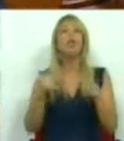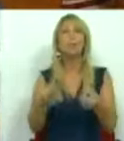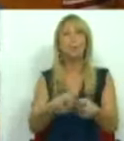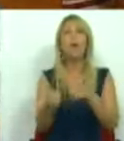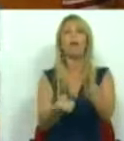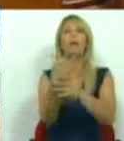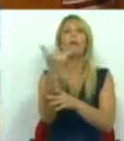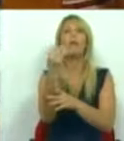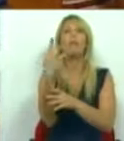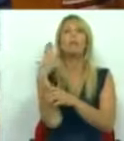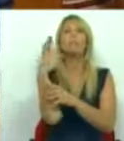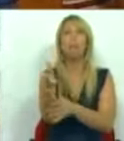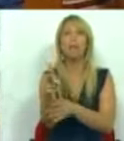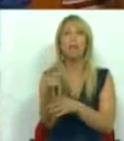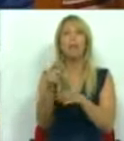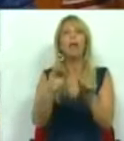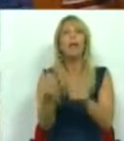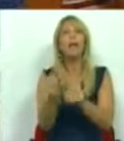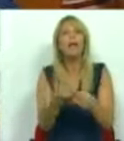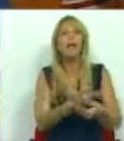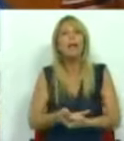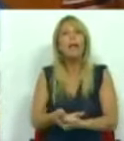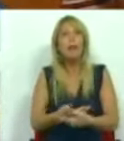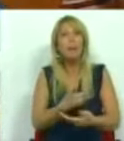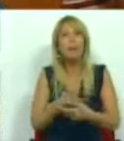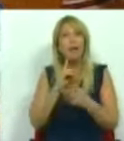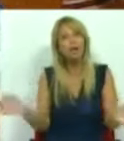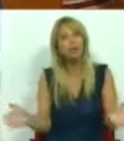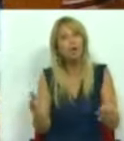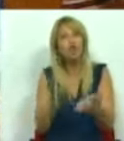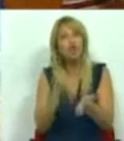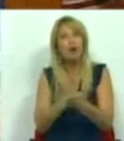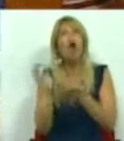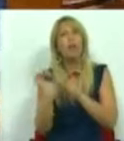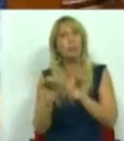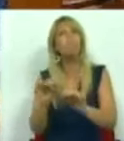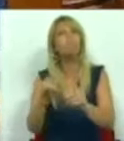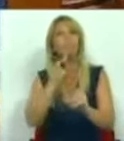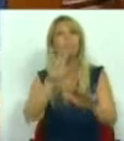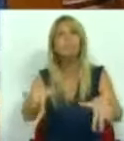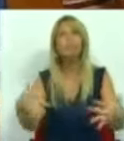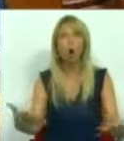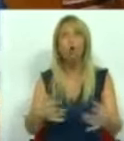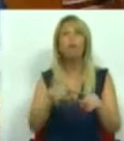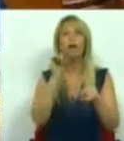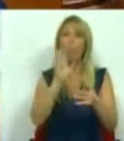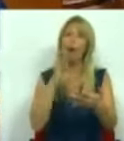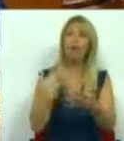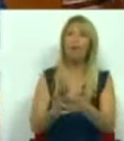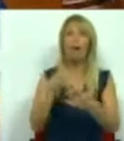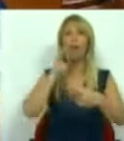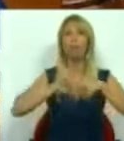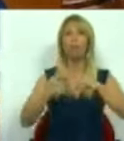20 mil vagas de creche, um verdadeiro ovo de Colombo, já que ganham as instituições que assim otimizam recursos